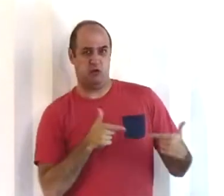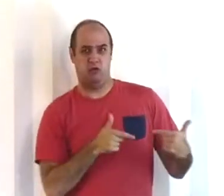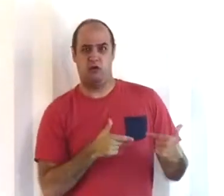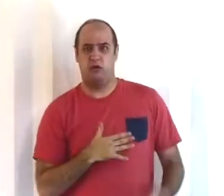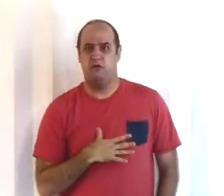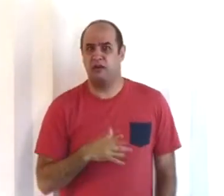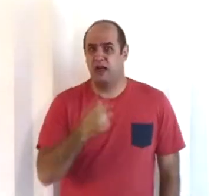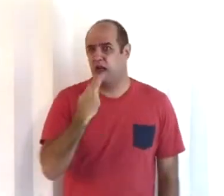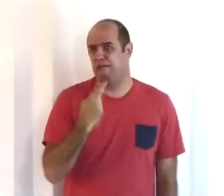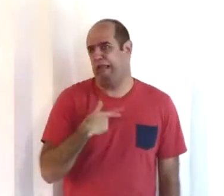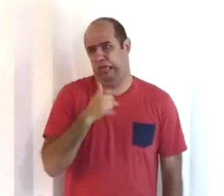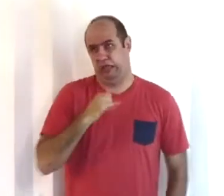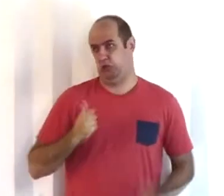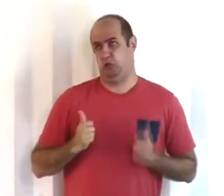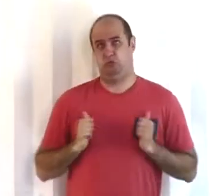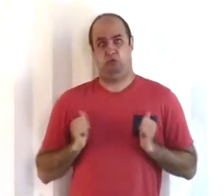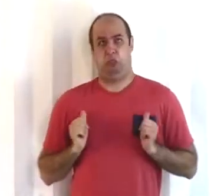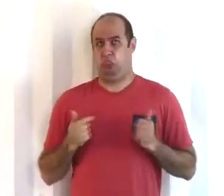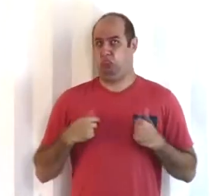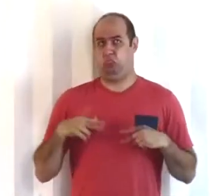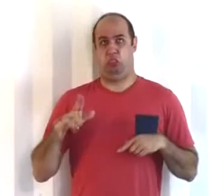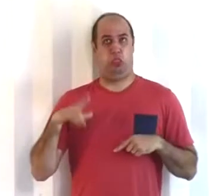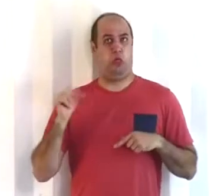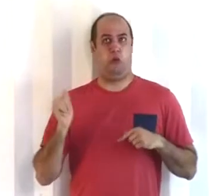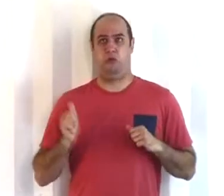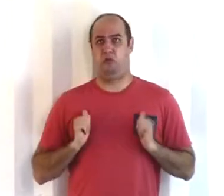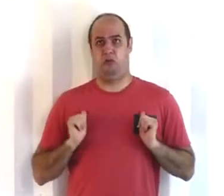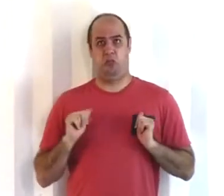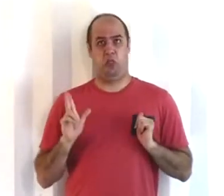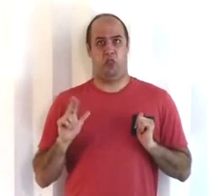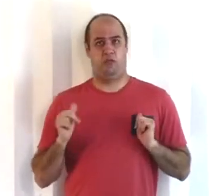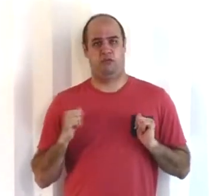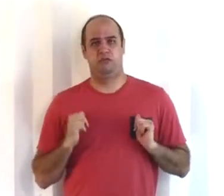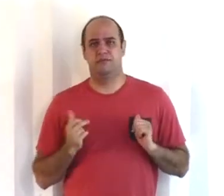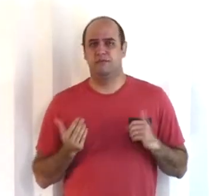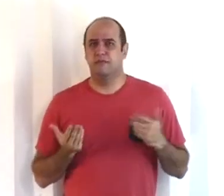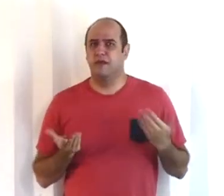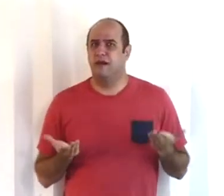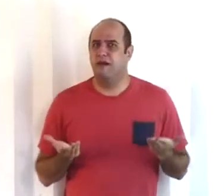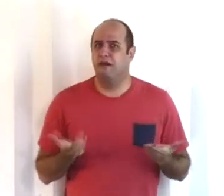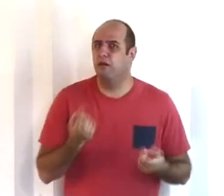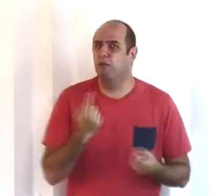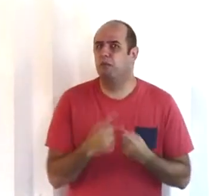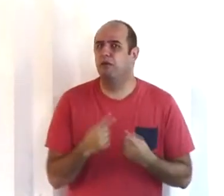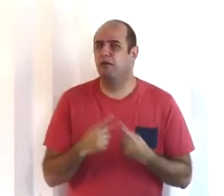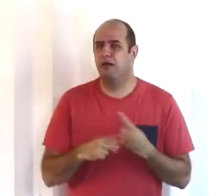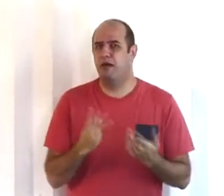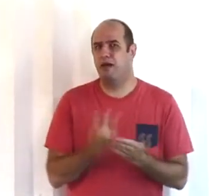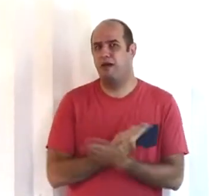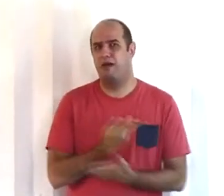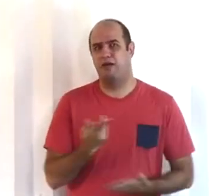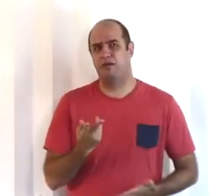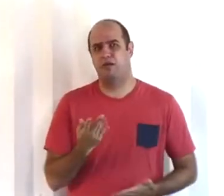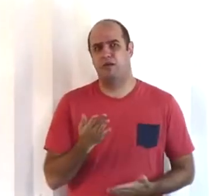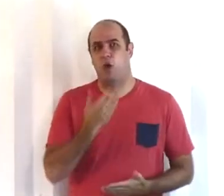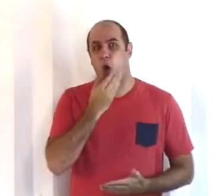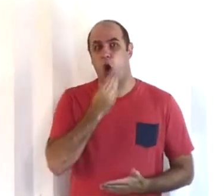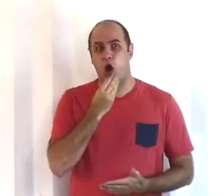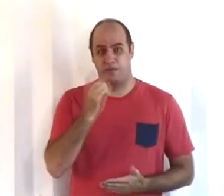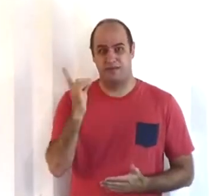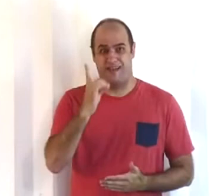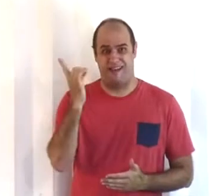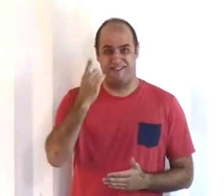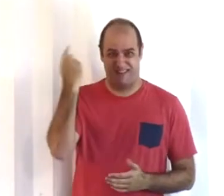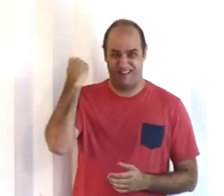eu nunca fiz mal a ninguém. Meus irmãos, então, se é assim, Davi estava errado. Então, ele disse, eu nasci na